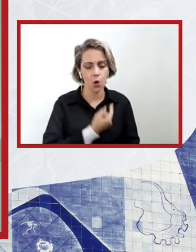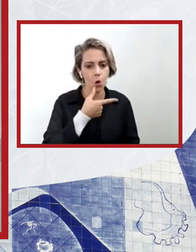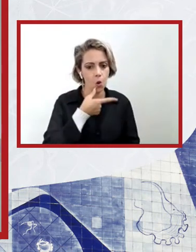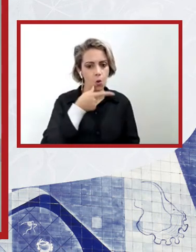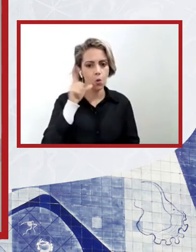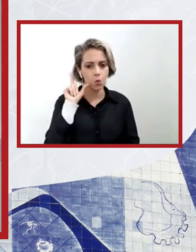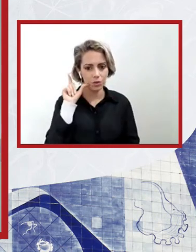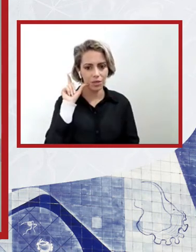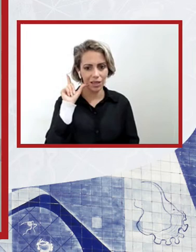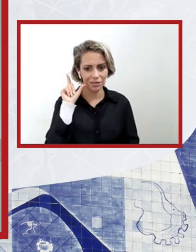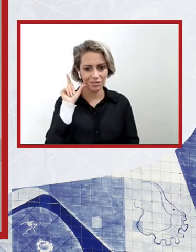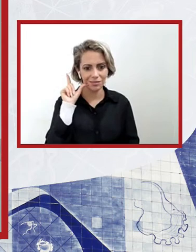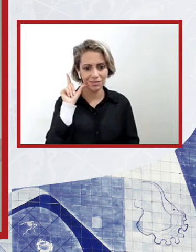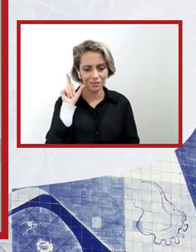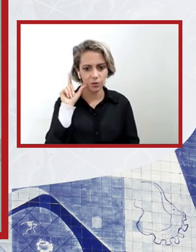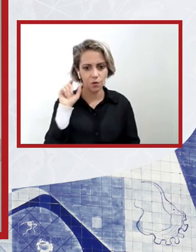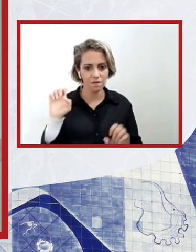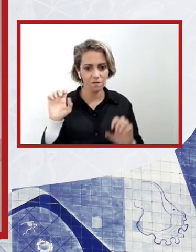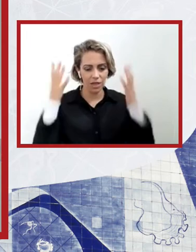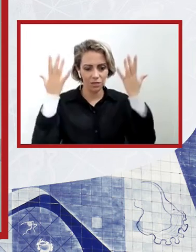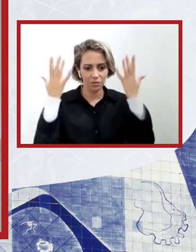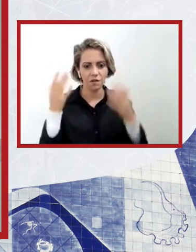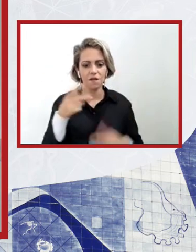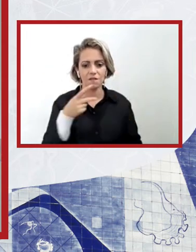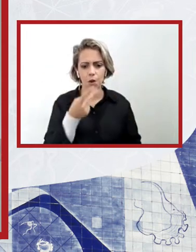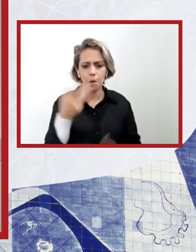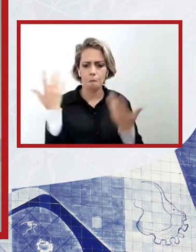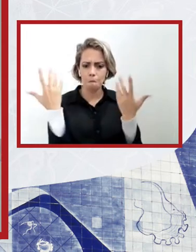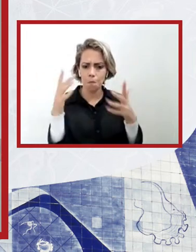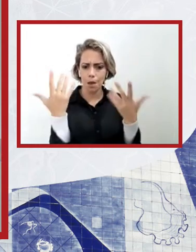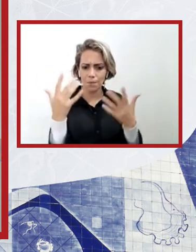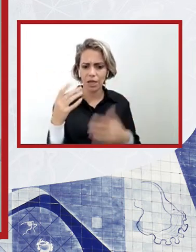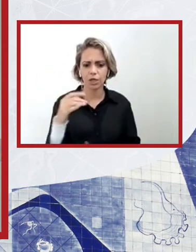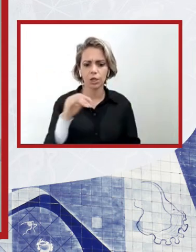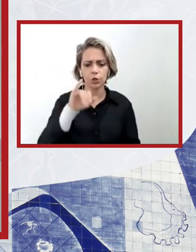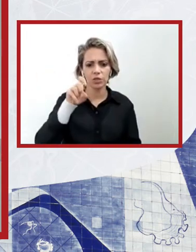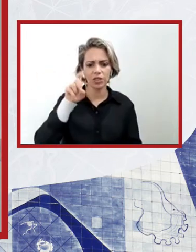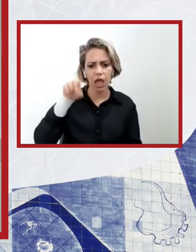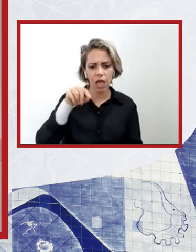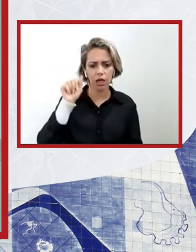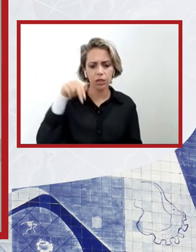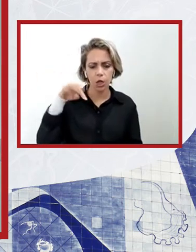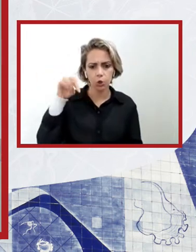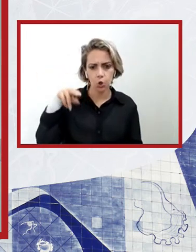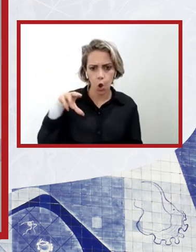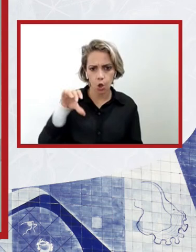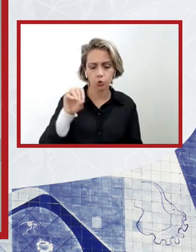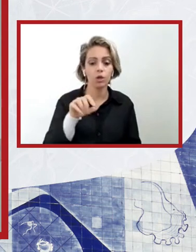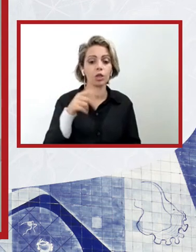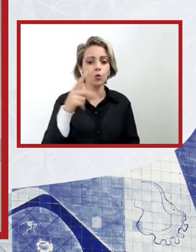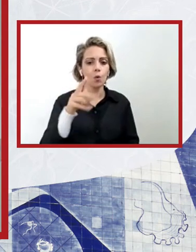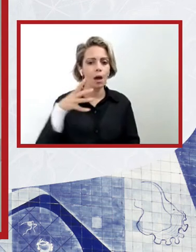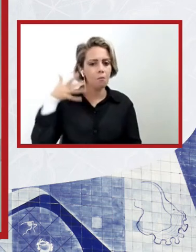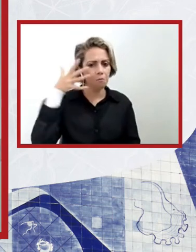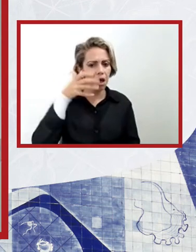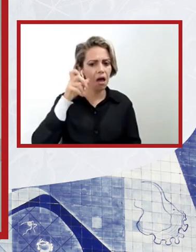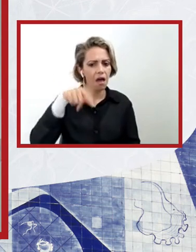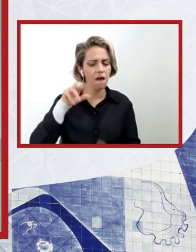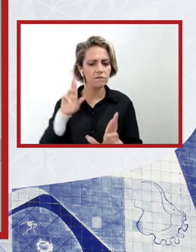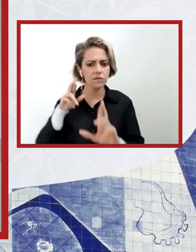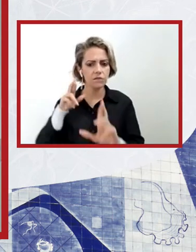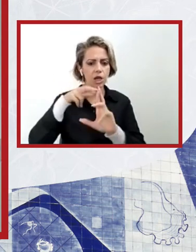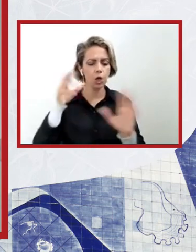evento, né, também colocou aqui: parabéns, professor José Antônio, sua palestra será certamente utilizada como referência para o grupo